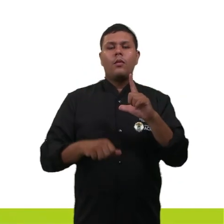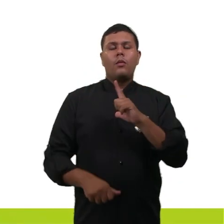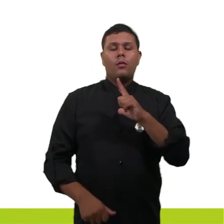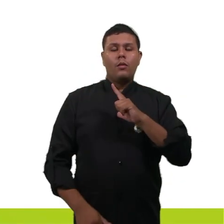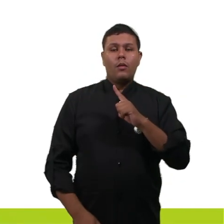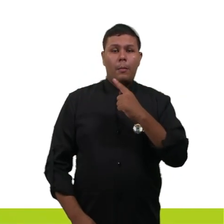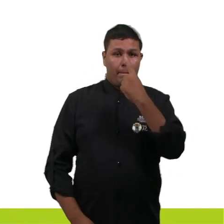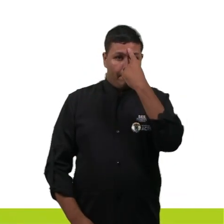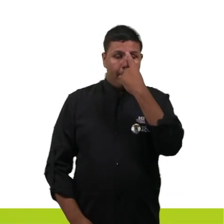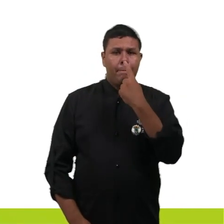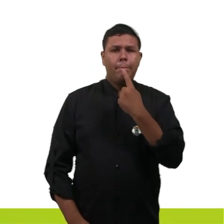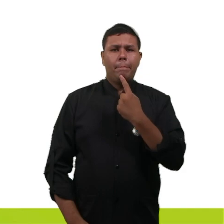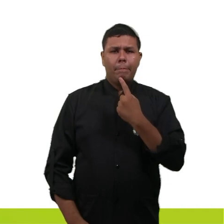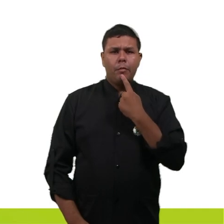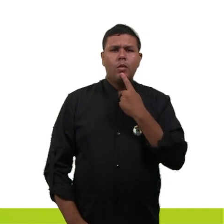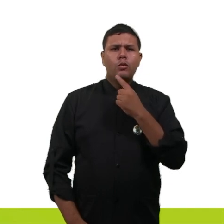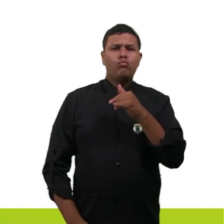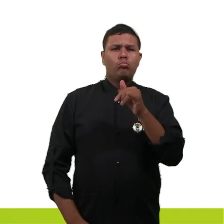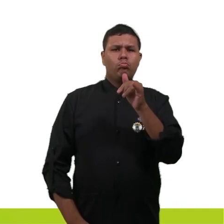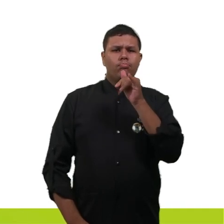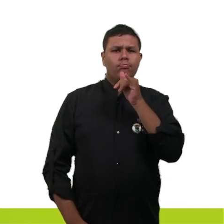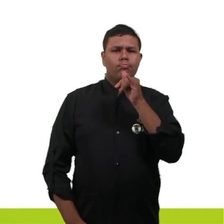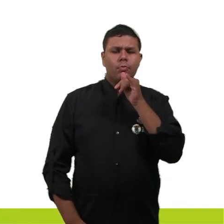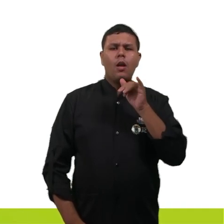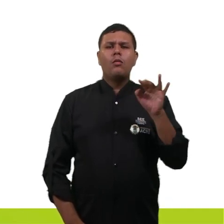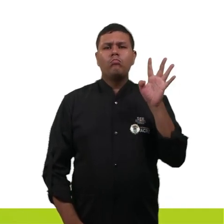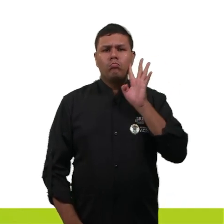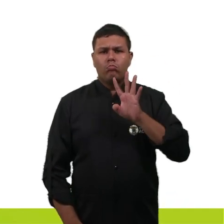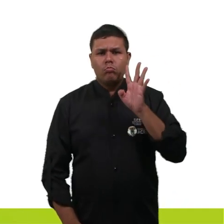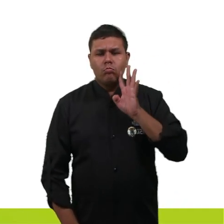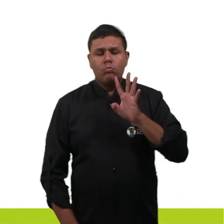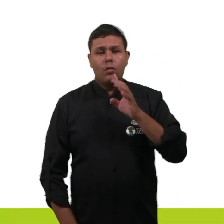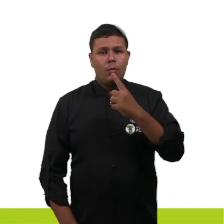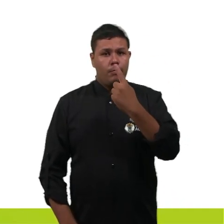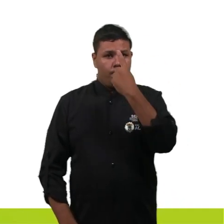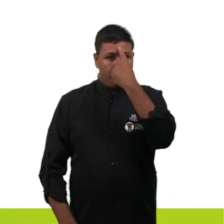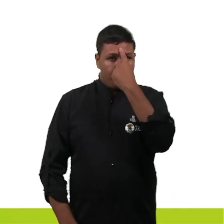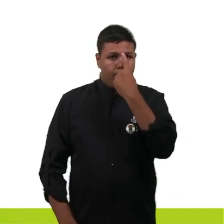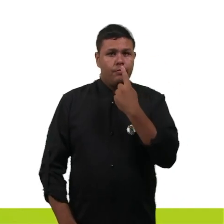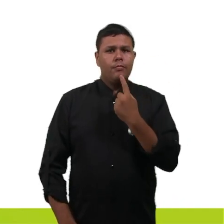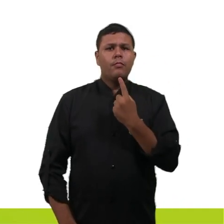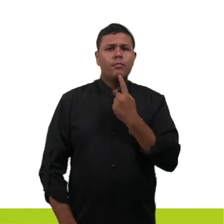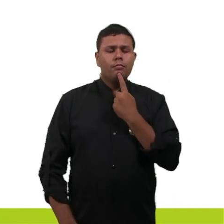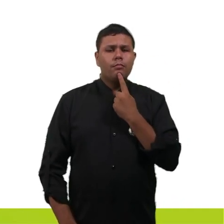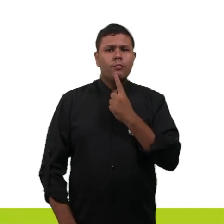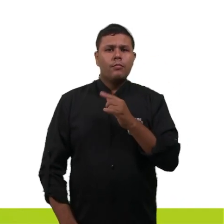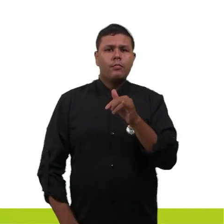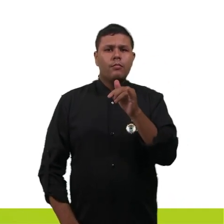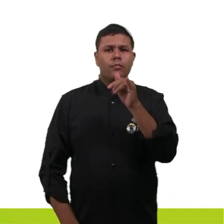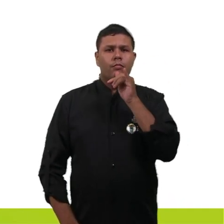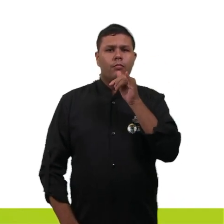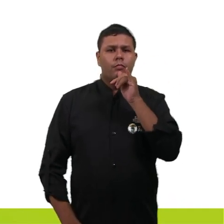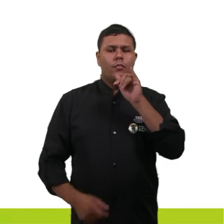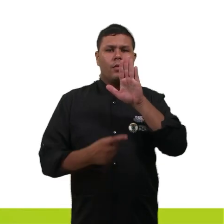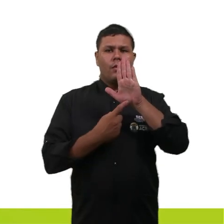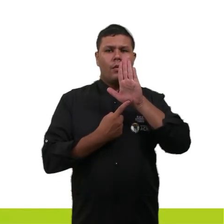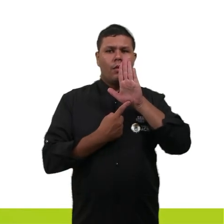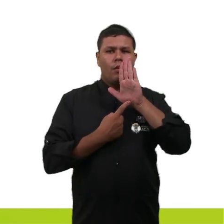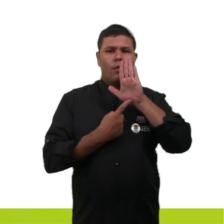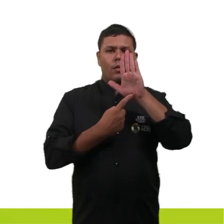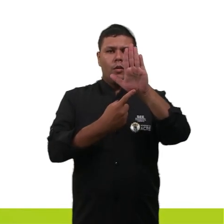de exemplo bem interessante. E a imagem que nós temos como exemplo, ela mostra ao fundo uma espécie